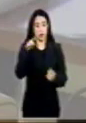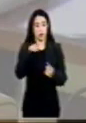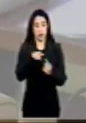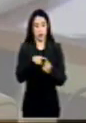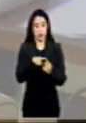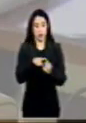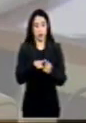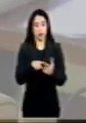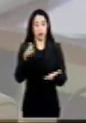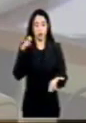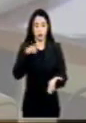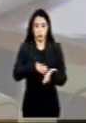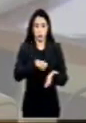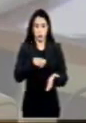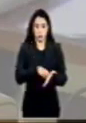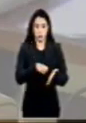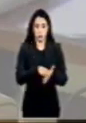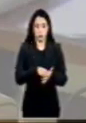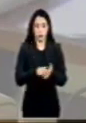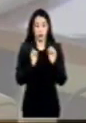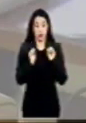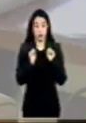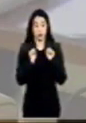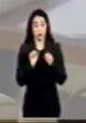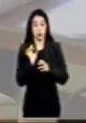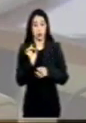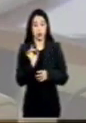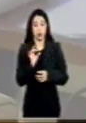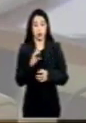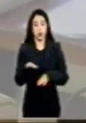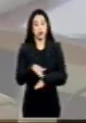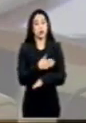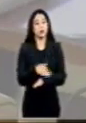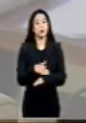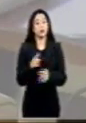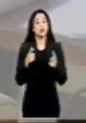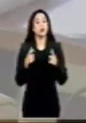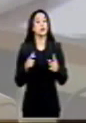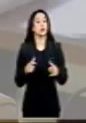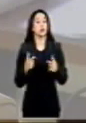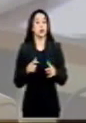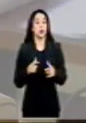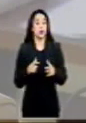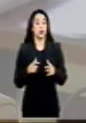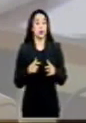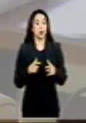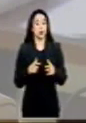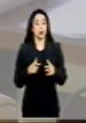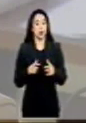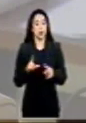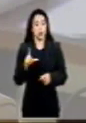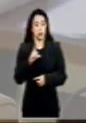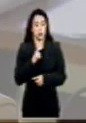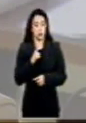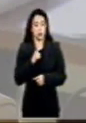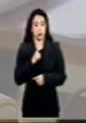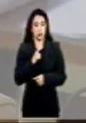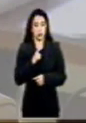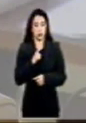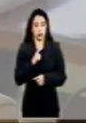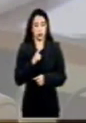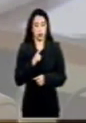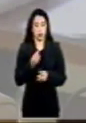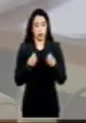descabendo potencializar por si só o endereço ou a dimensão física da realização de